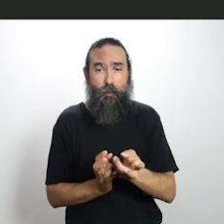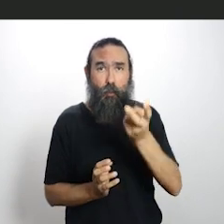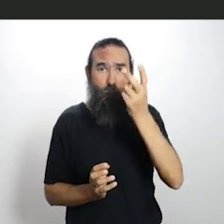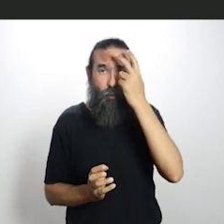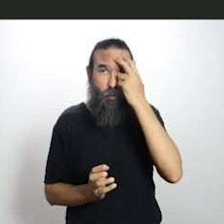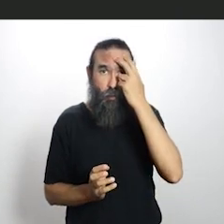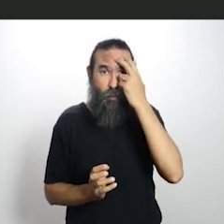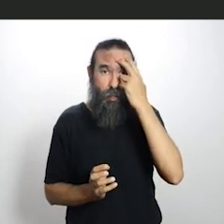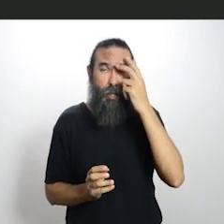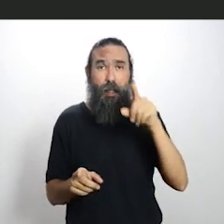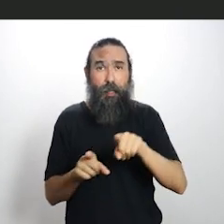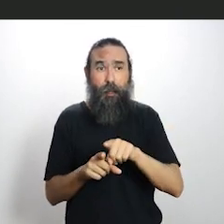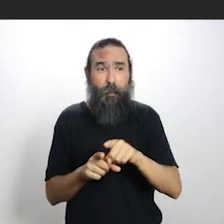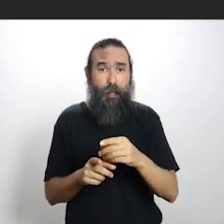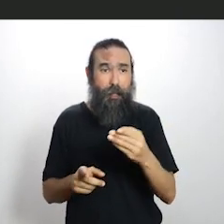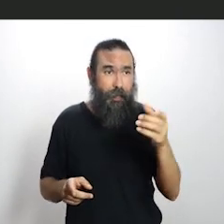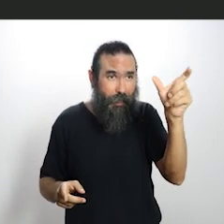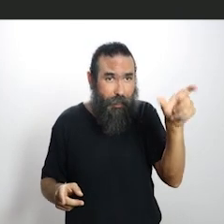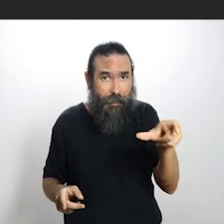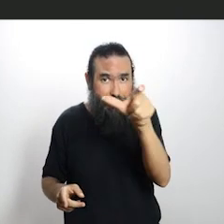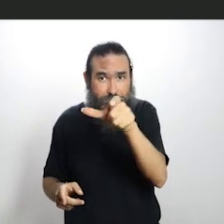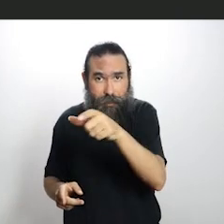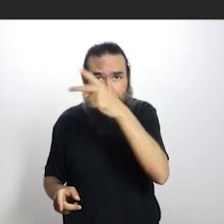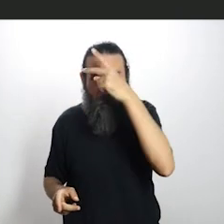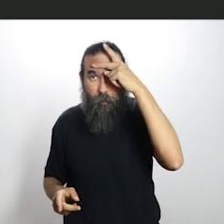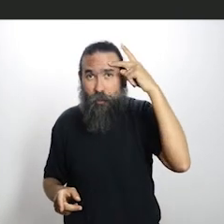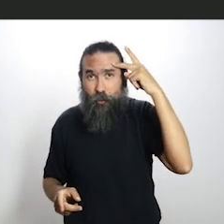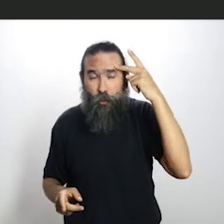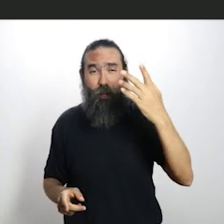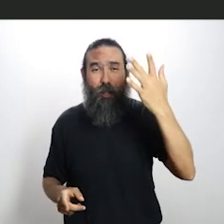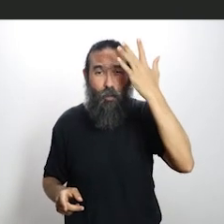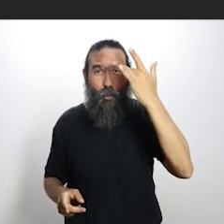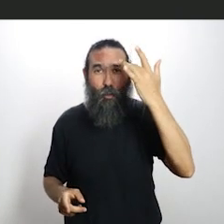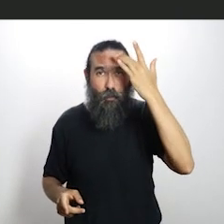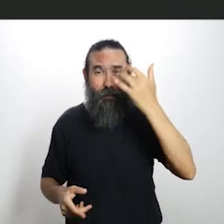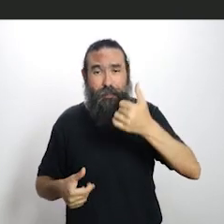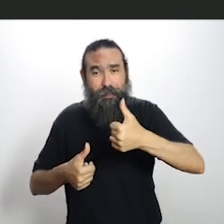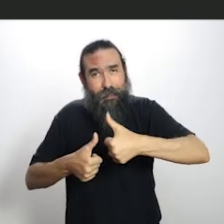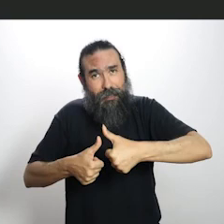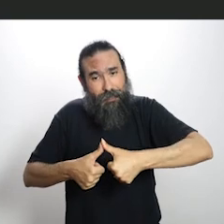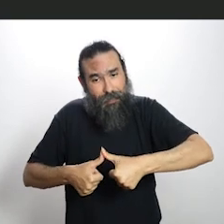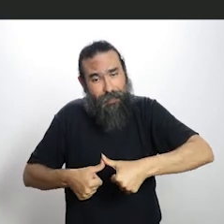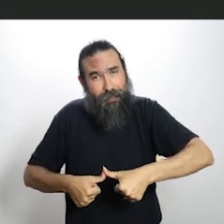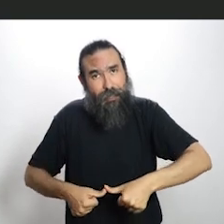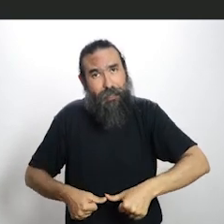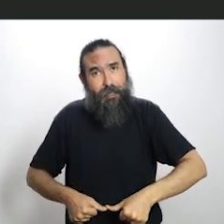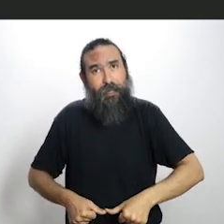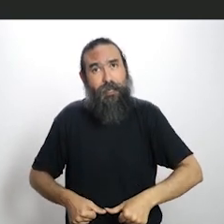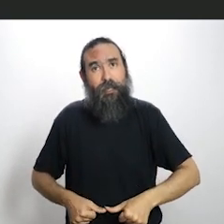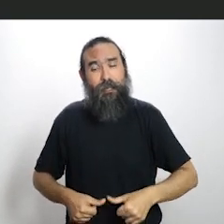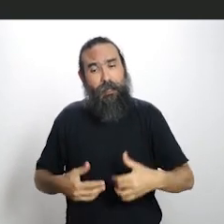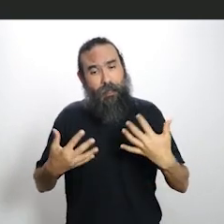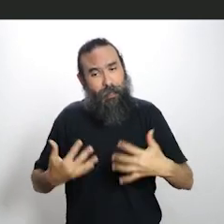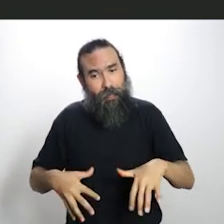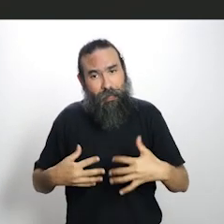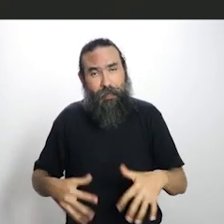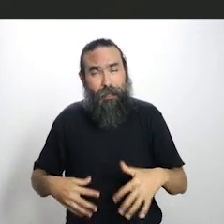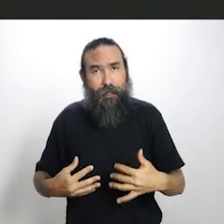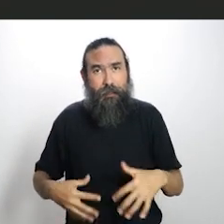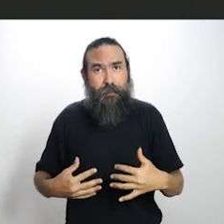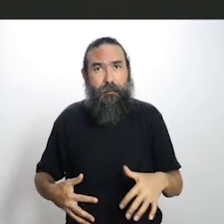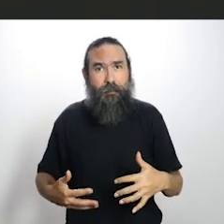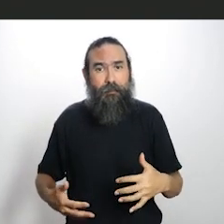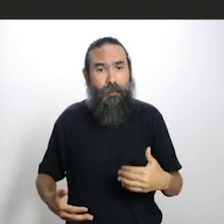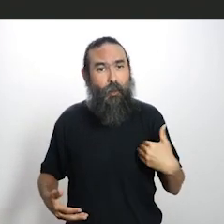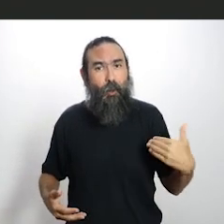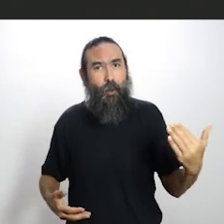eu não costumo dizer que a gente não vive matando um leão até porque é errado matar um leão né isso eu